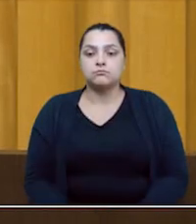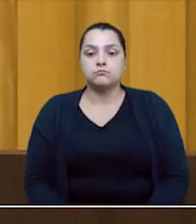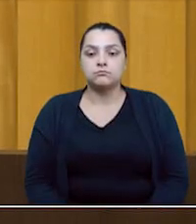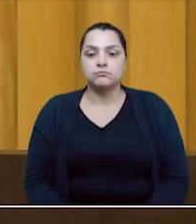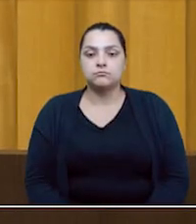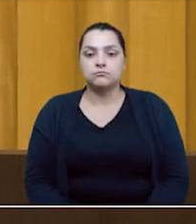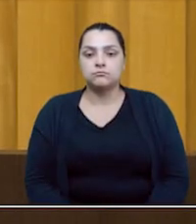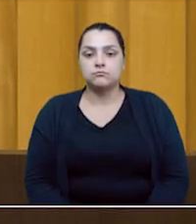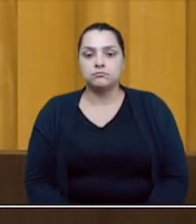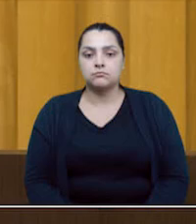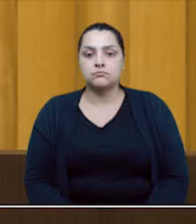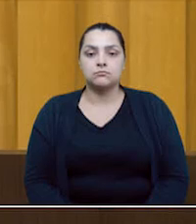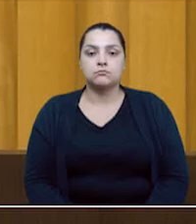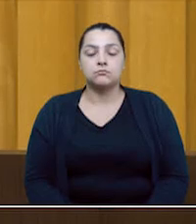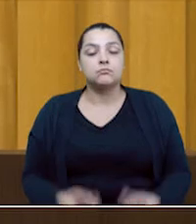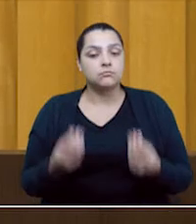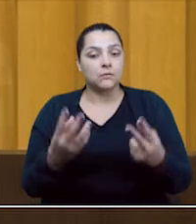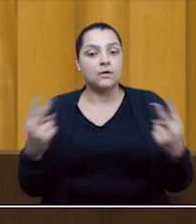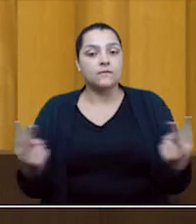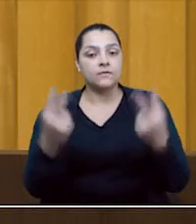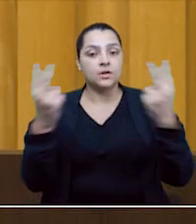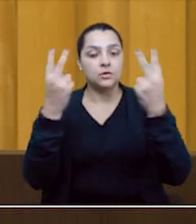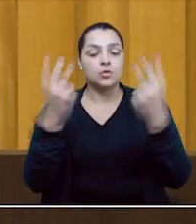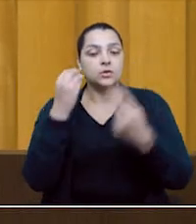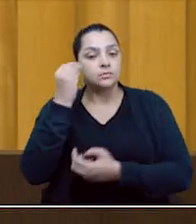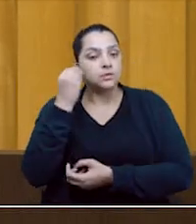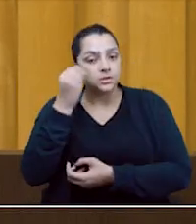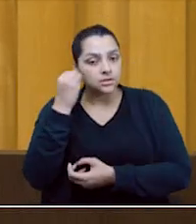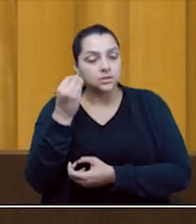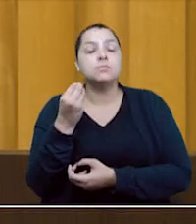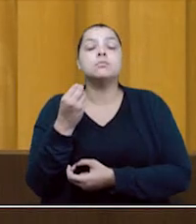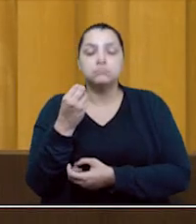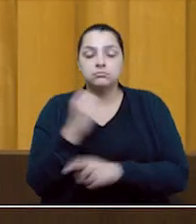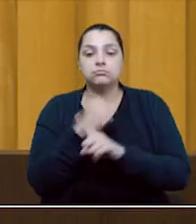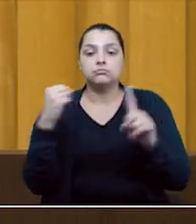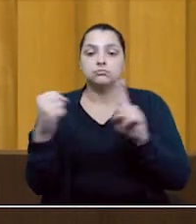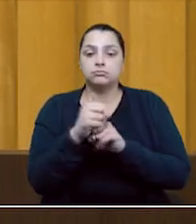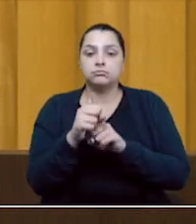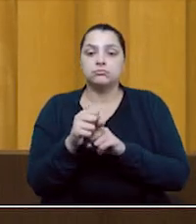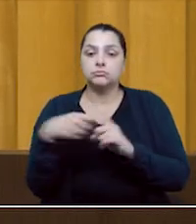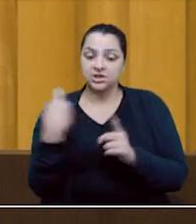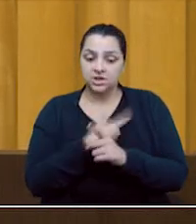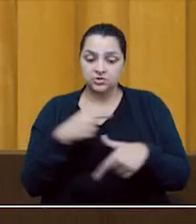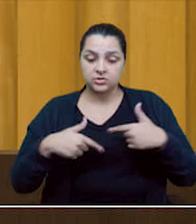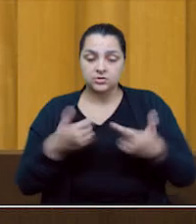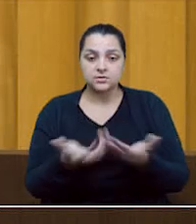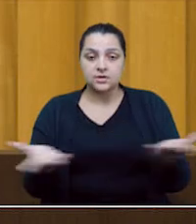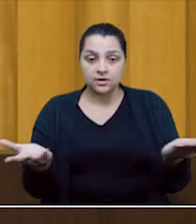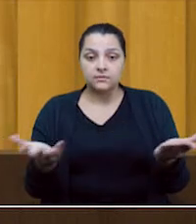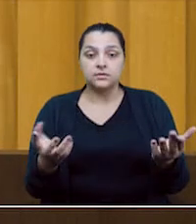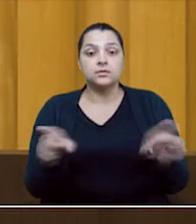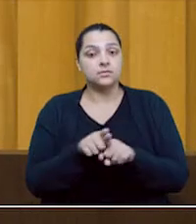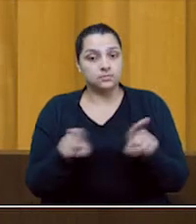sim, para nos enriquecer na nossa experiência com a sociedade a quem servimos, mas também para